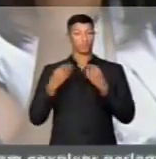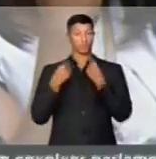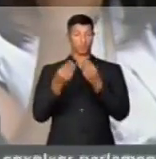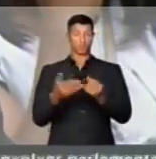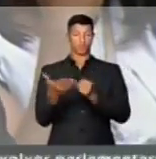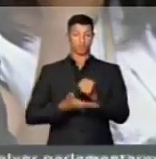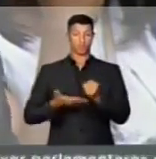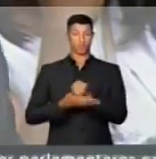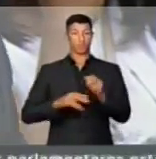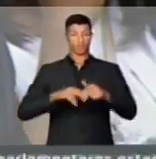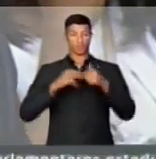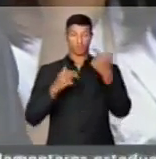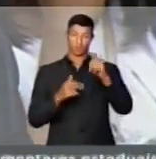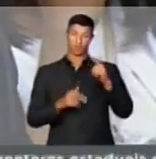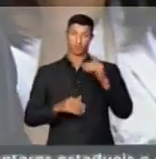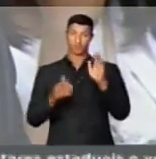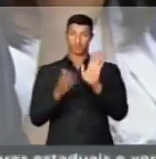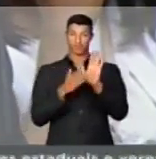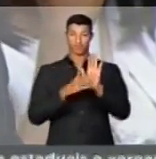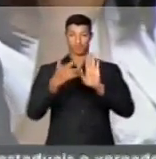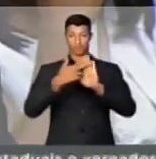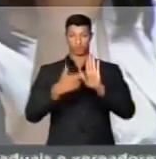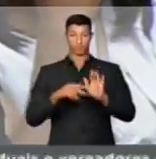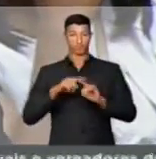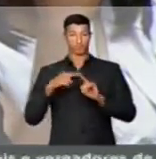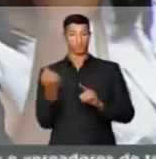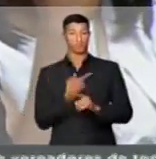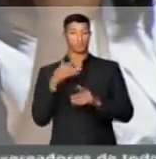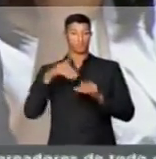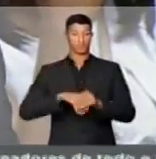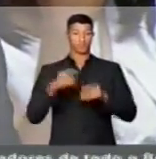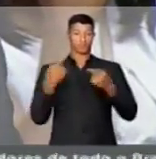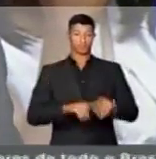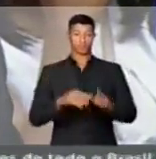deram embasamento por não ter previsão regimental. Mas nós vamos votar contra esse recurso, presidente.